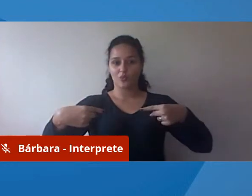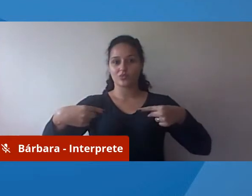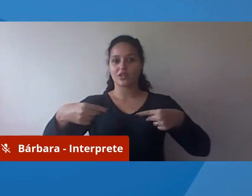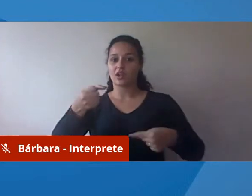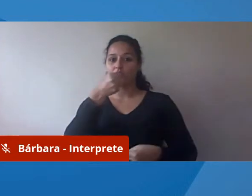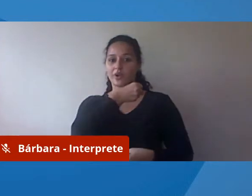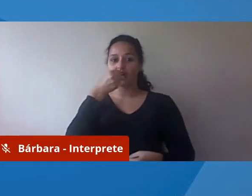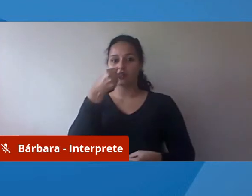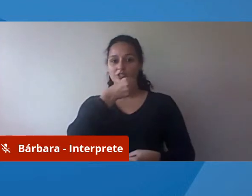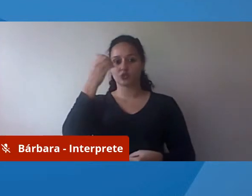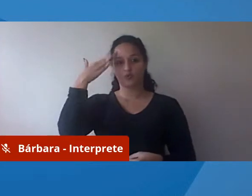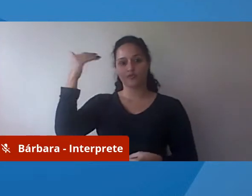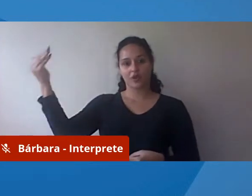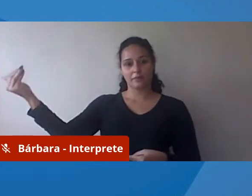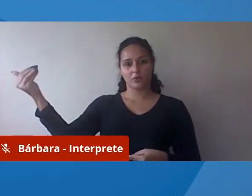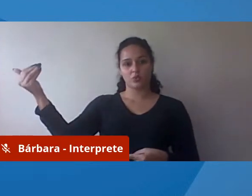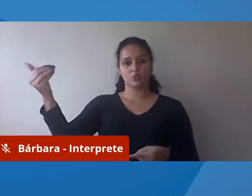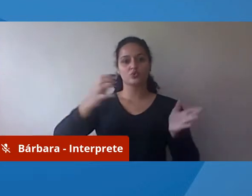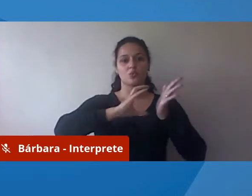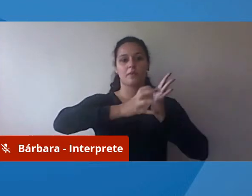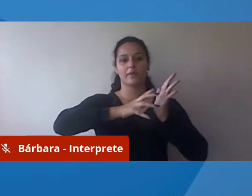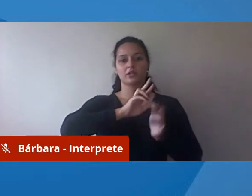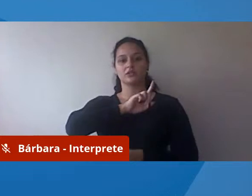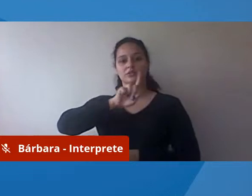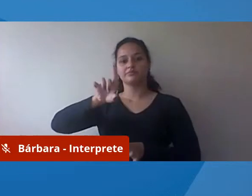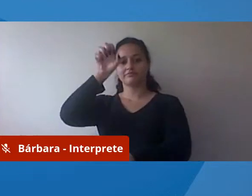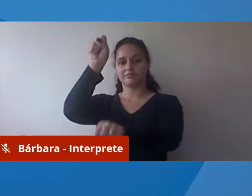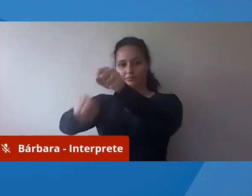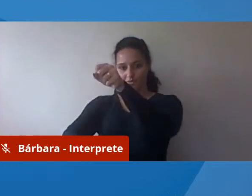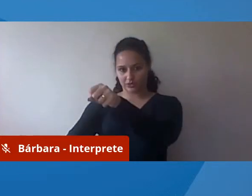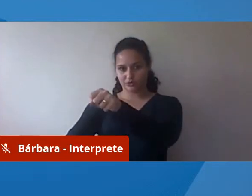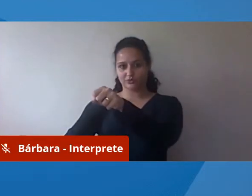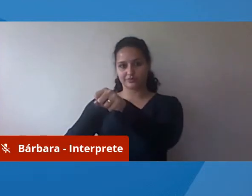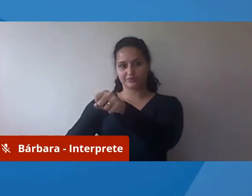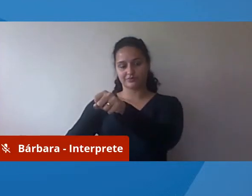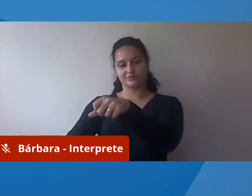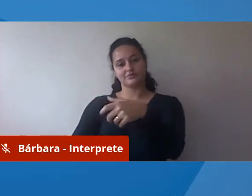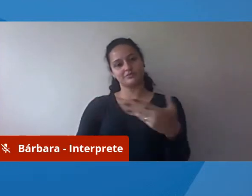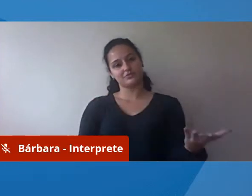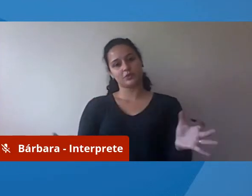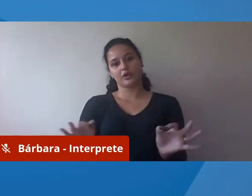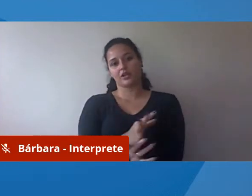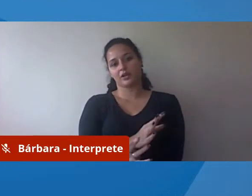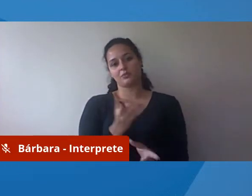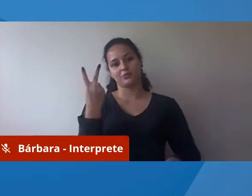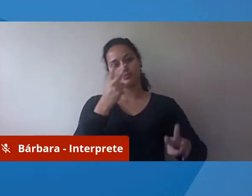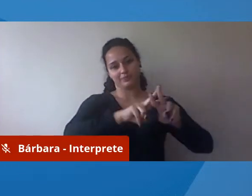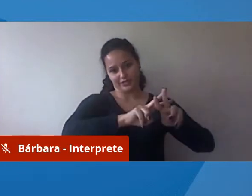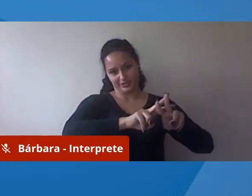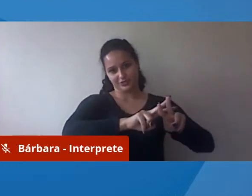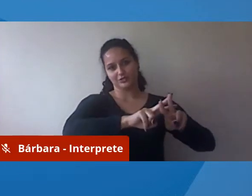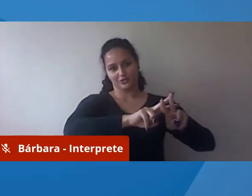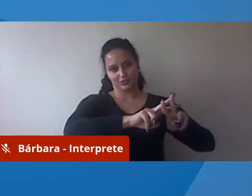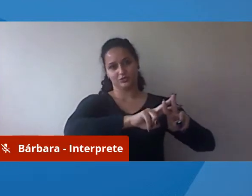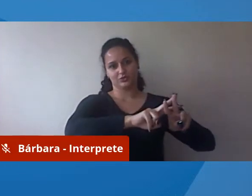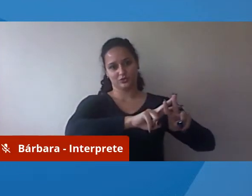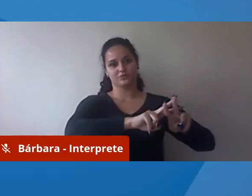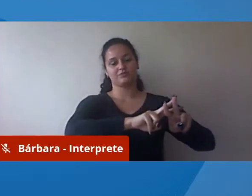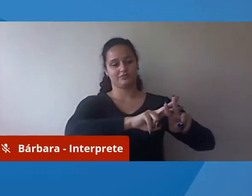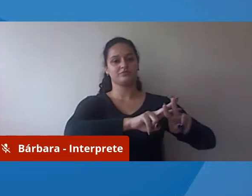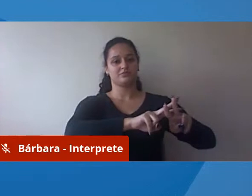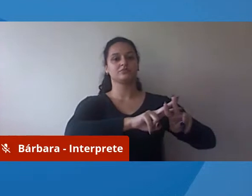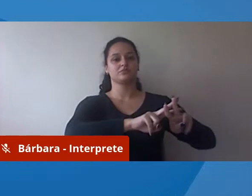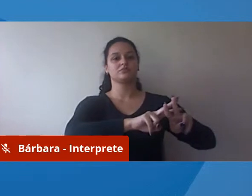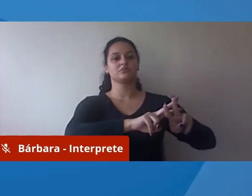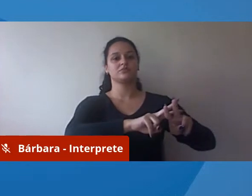popular, chamado Fissa. Bom, pronto, aí acabou. Né? Foram parar na cadeia, agora foram condenados